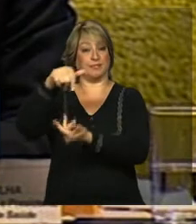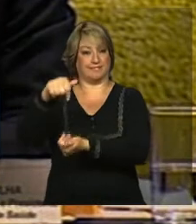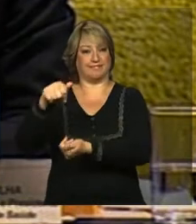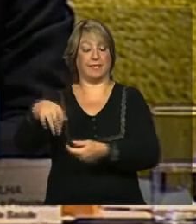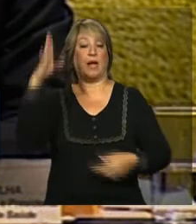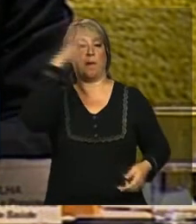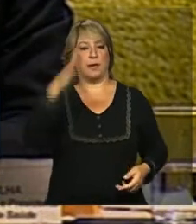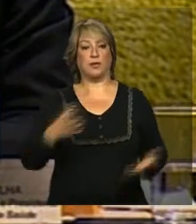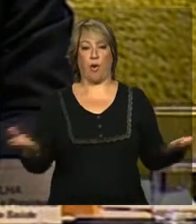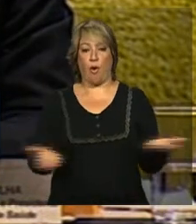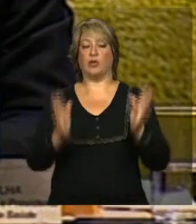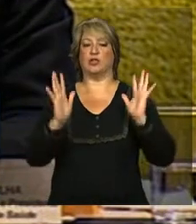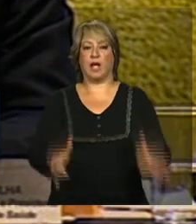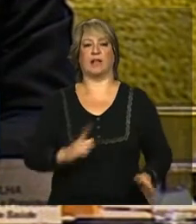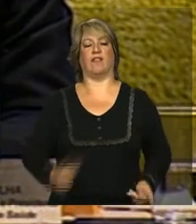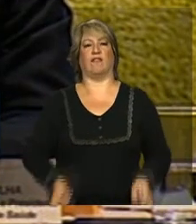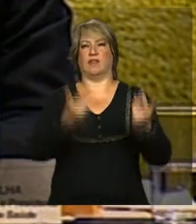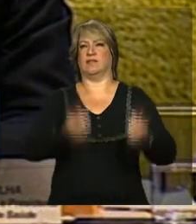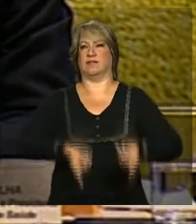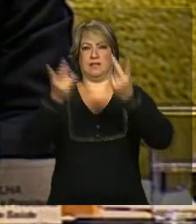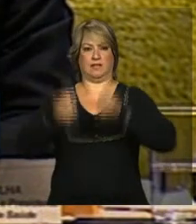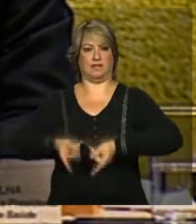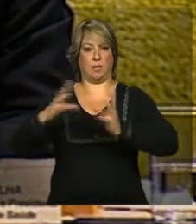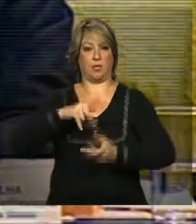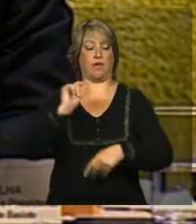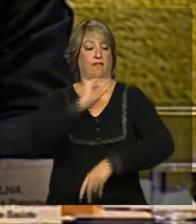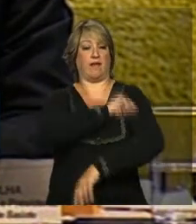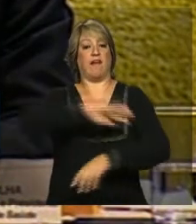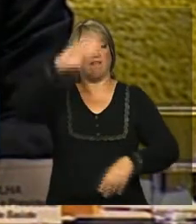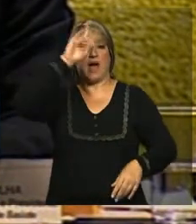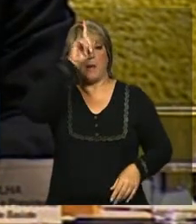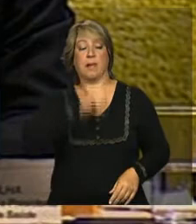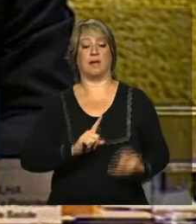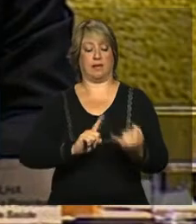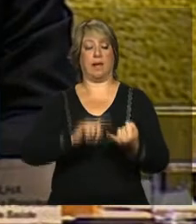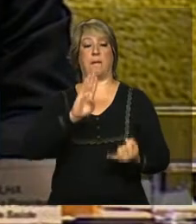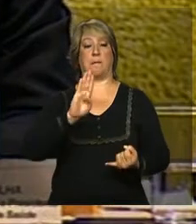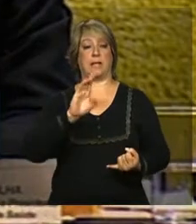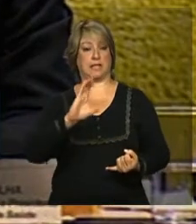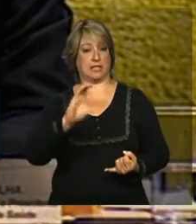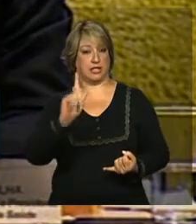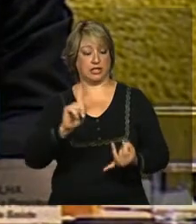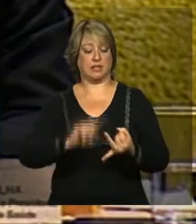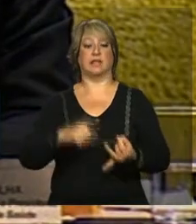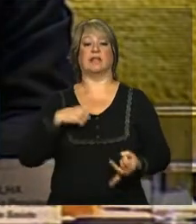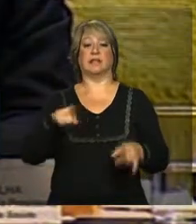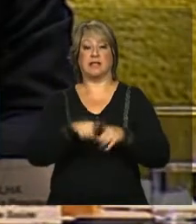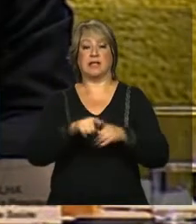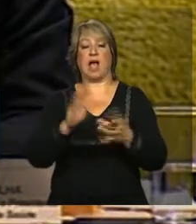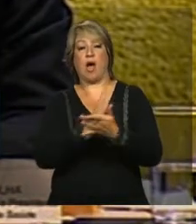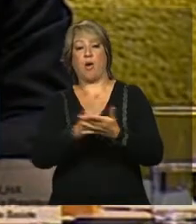o Brasil hoje já exporta para o mundo vacina da febre amarela BCG para algumas situações exporta